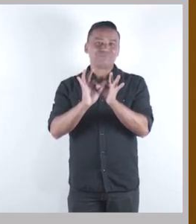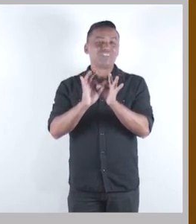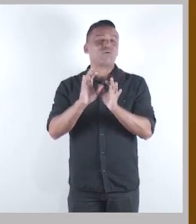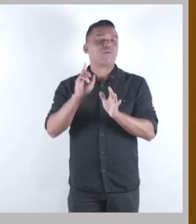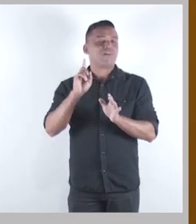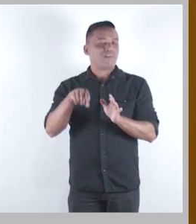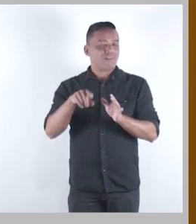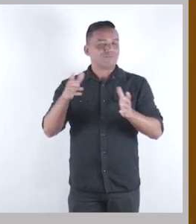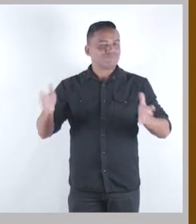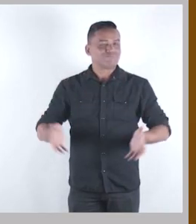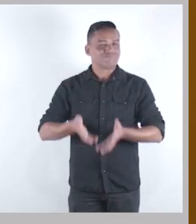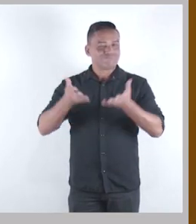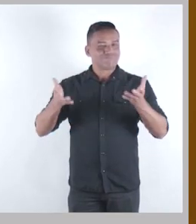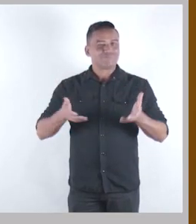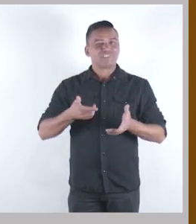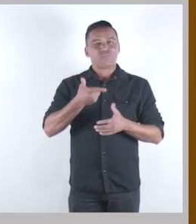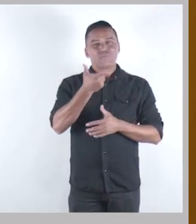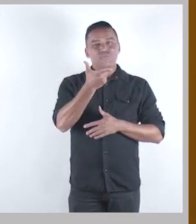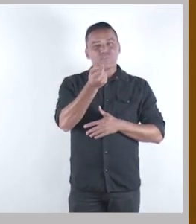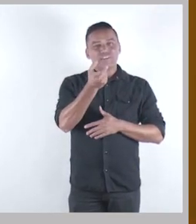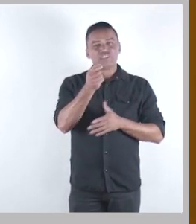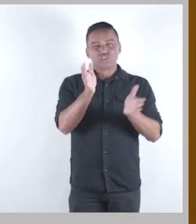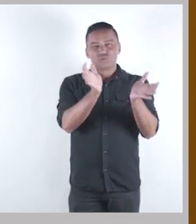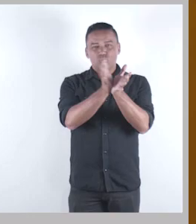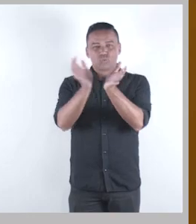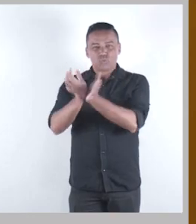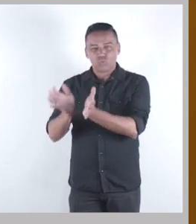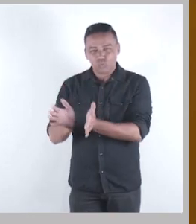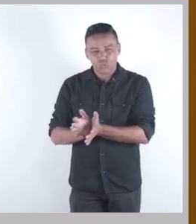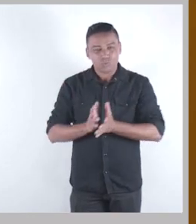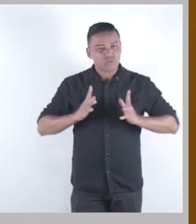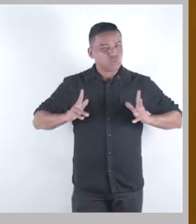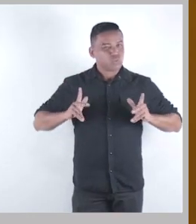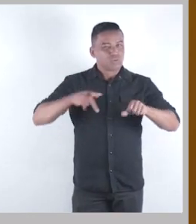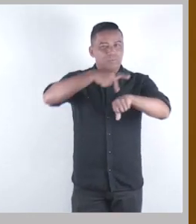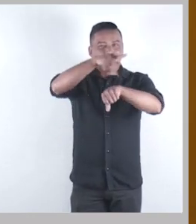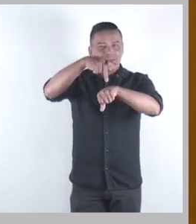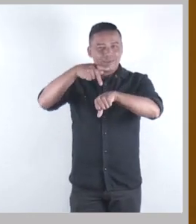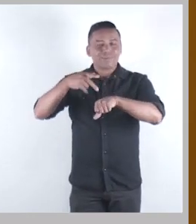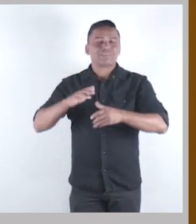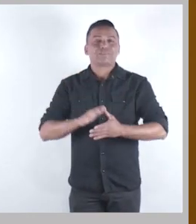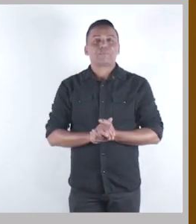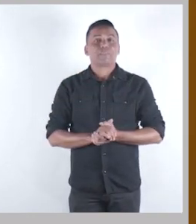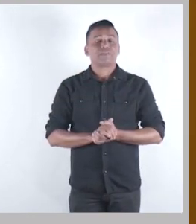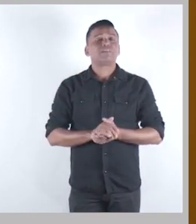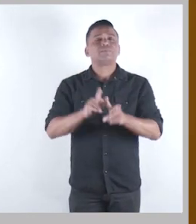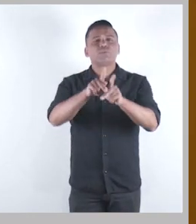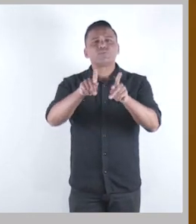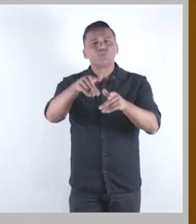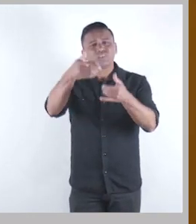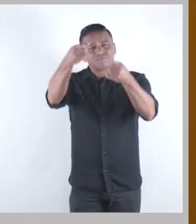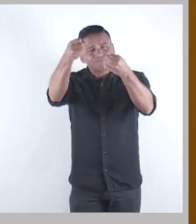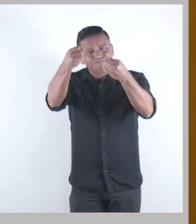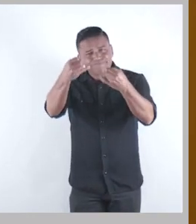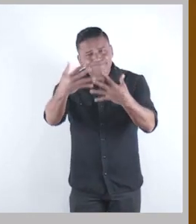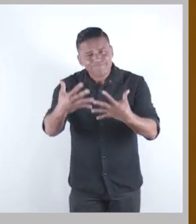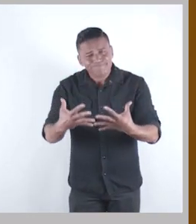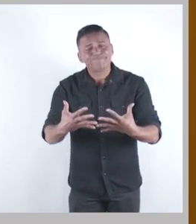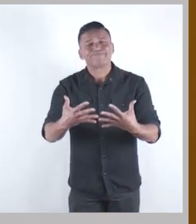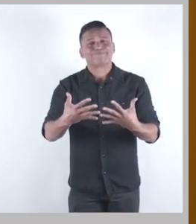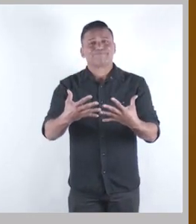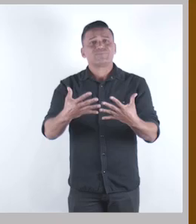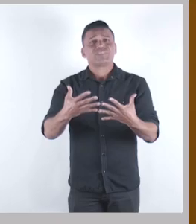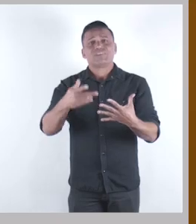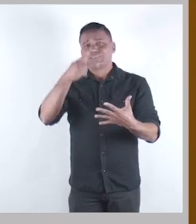Sim. temos cerca de 20 clubes em todo o país. Pouco Professor, menos. eu queria que o senhor falasse, né, para as pessoas que estão